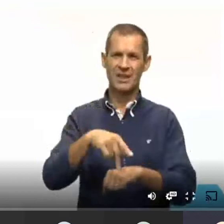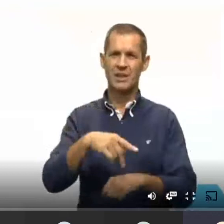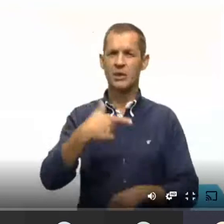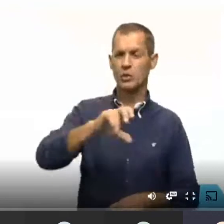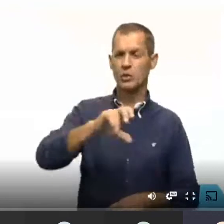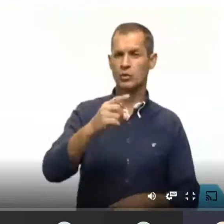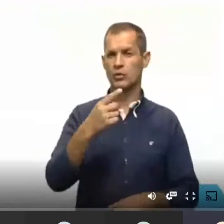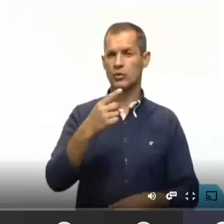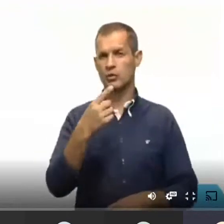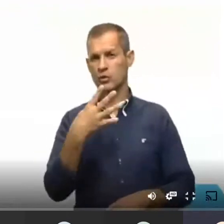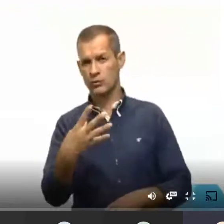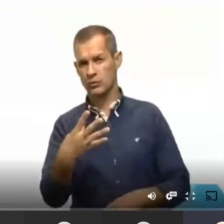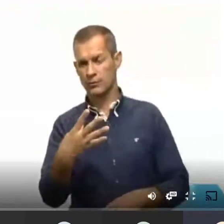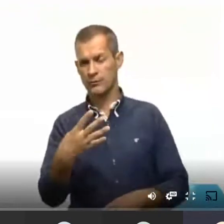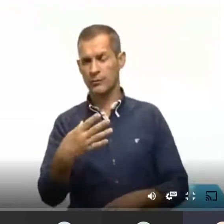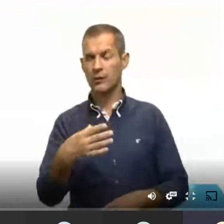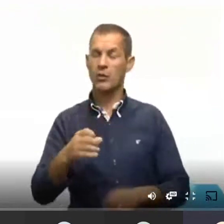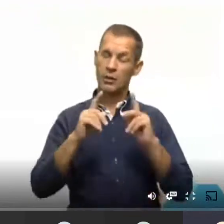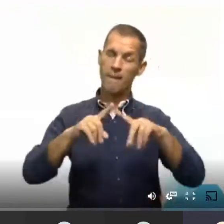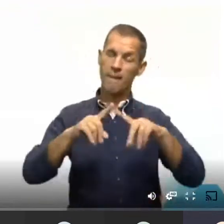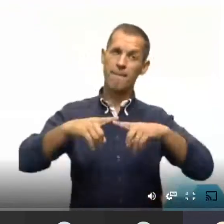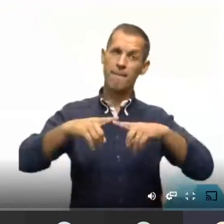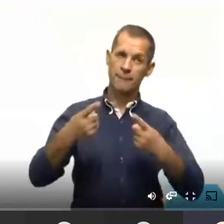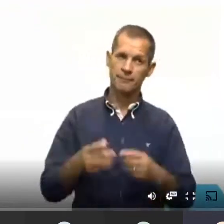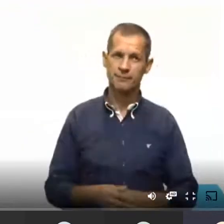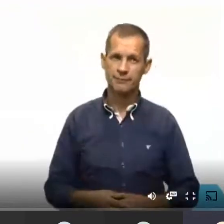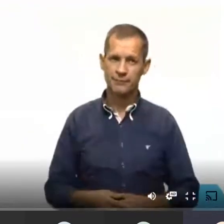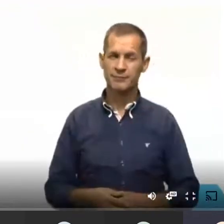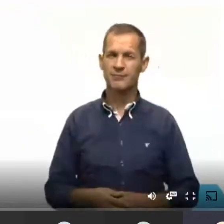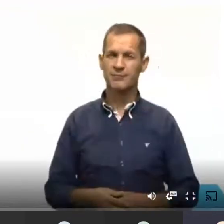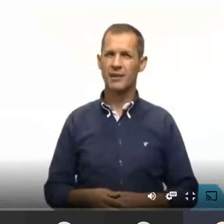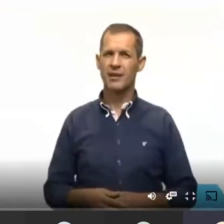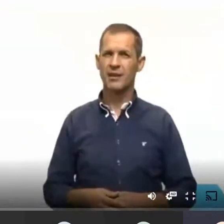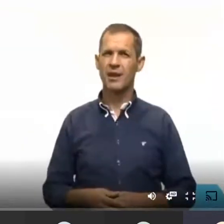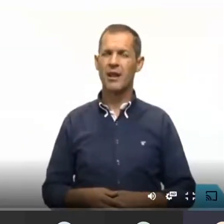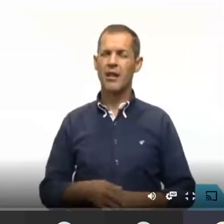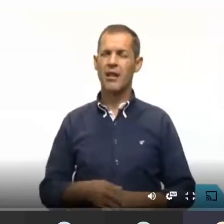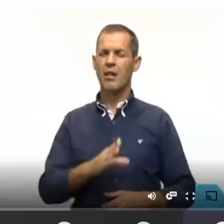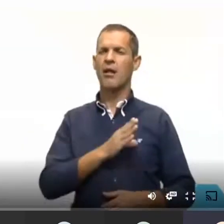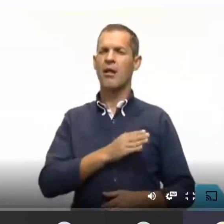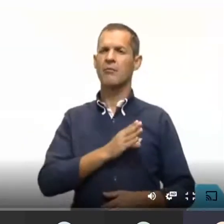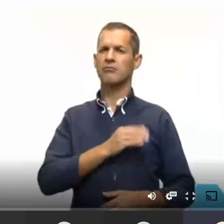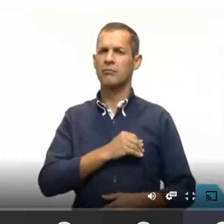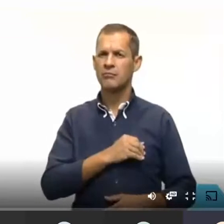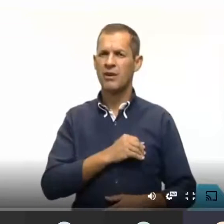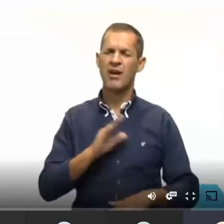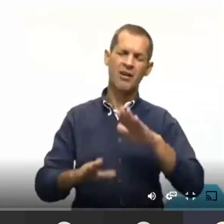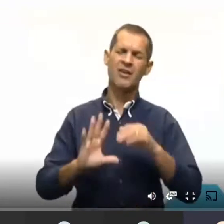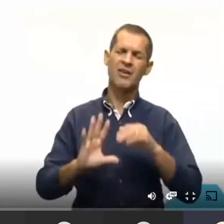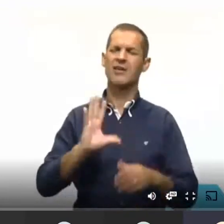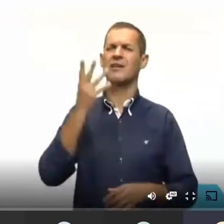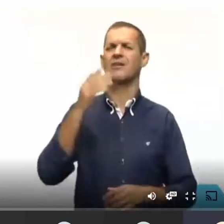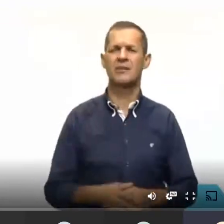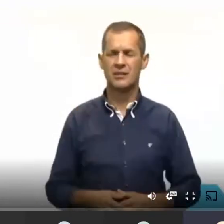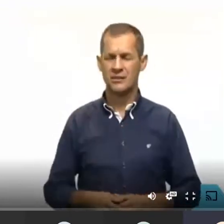em 2014. Ok? E o infarto agudo do miocárdio muitas